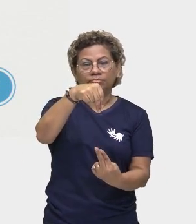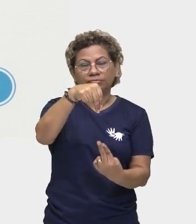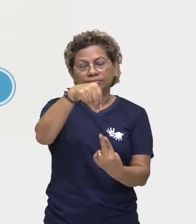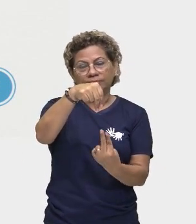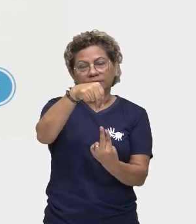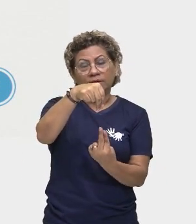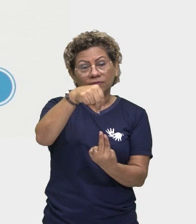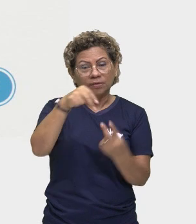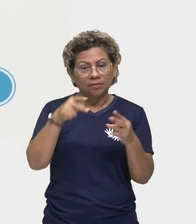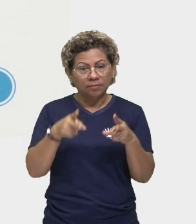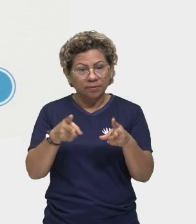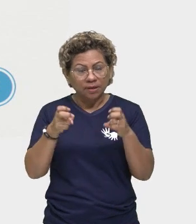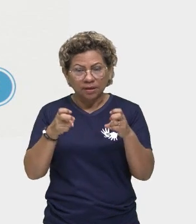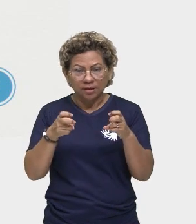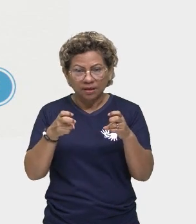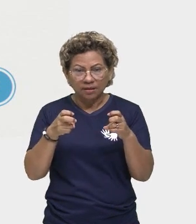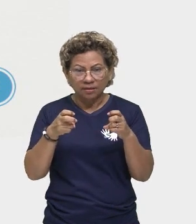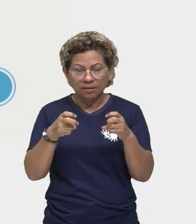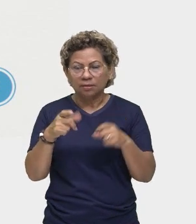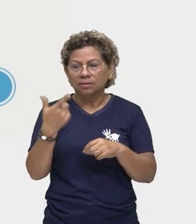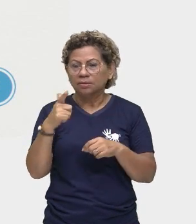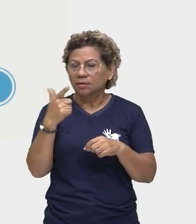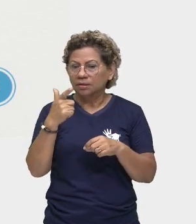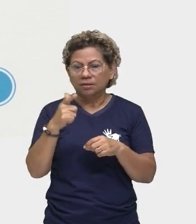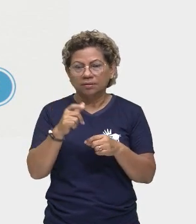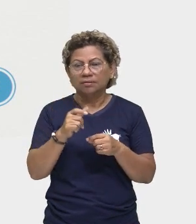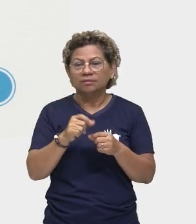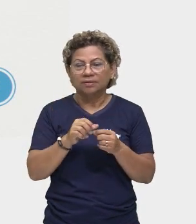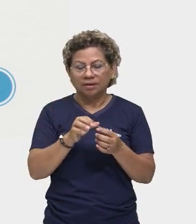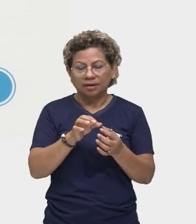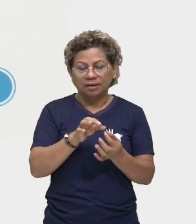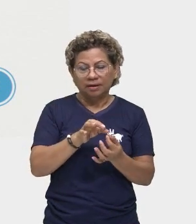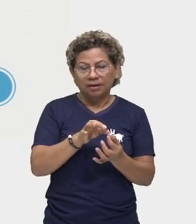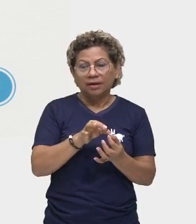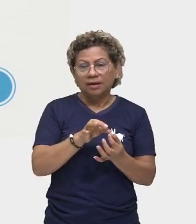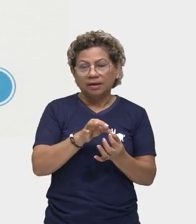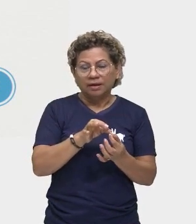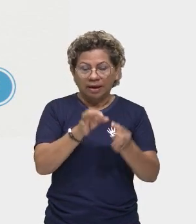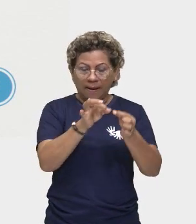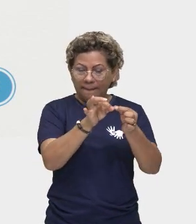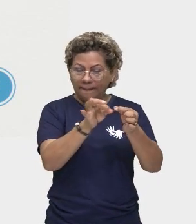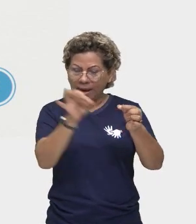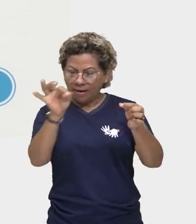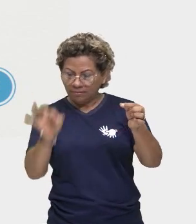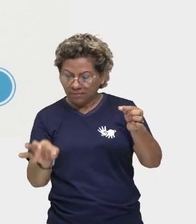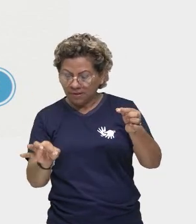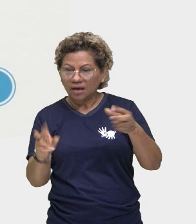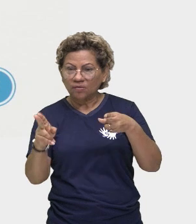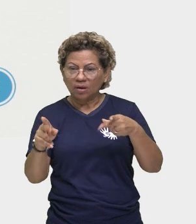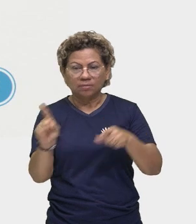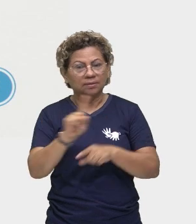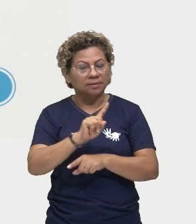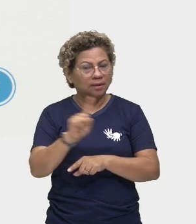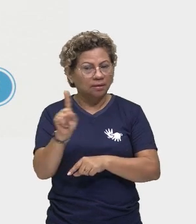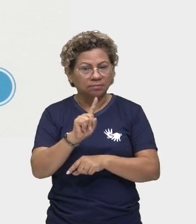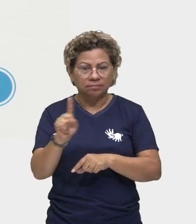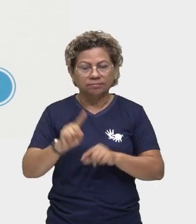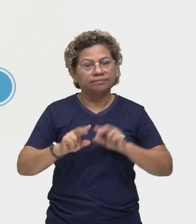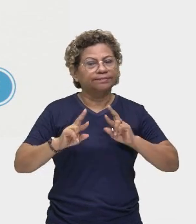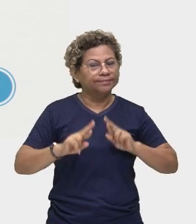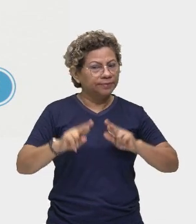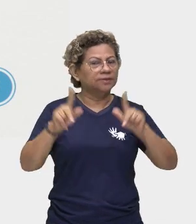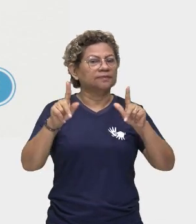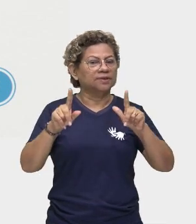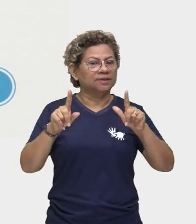distinguir, não possui a mesma medida da altura, né, ou do comprimento. Tem 2 unidades de